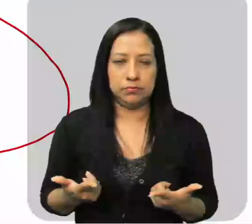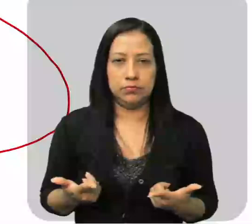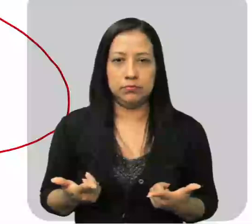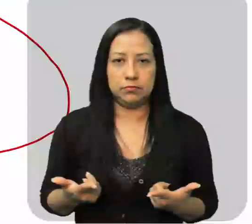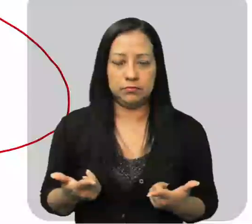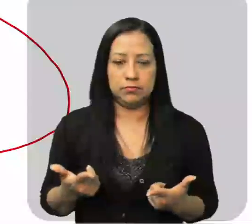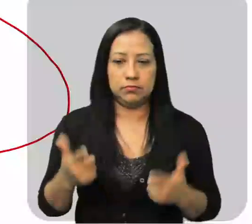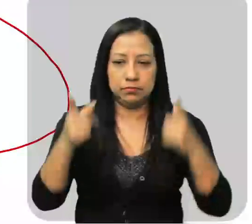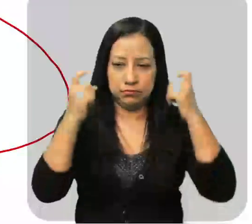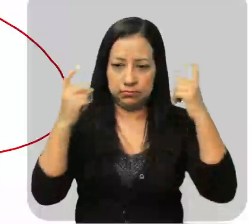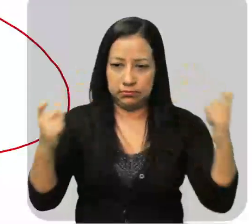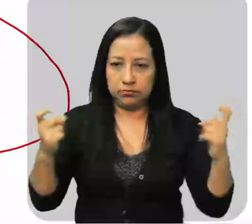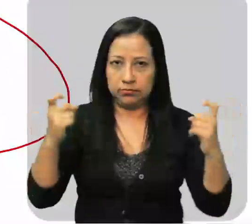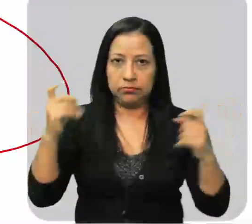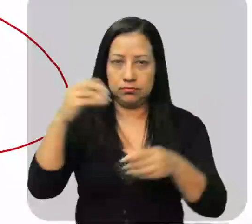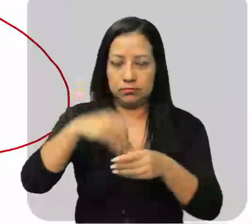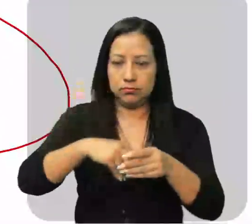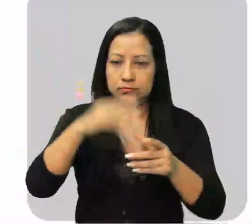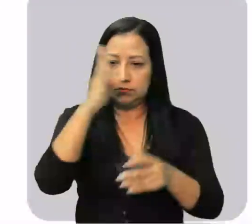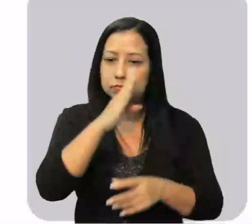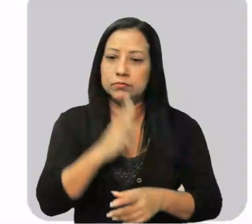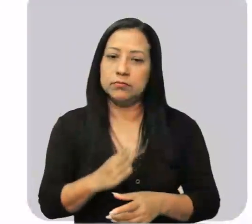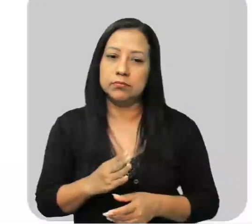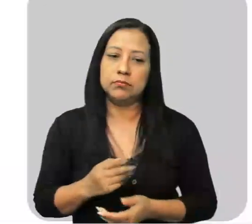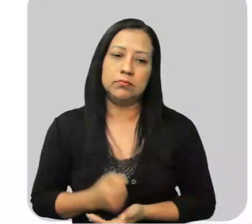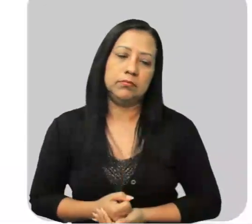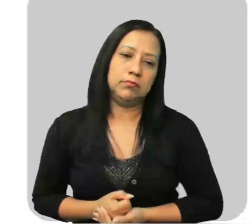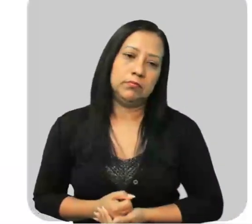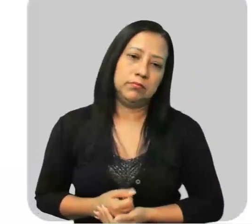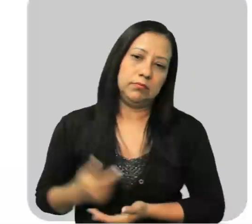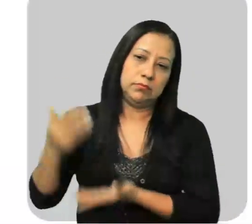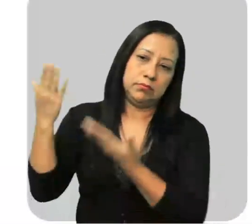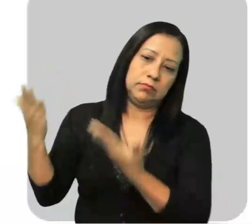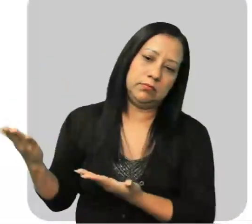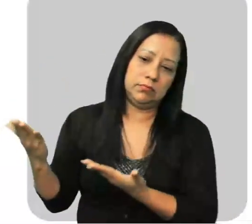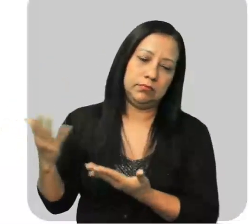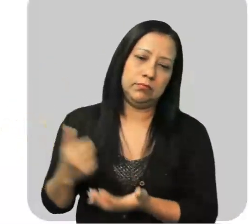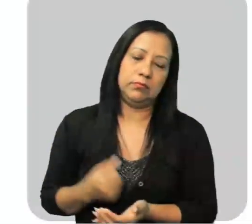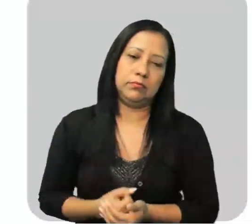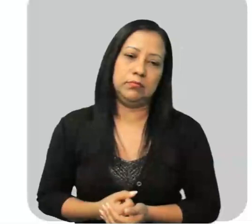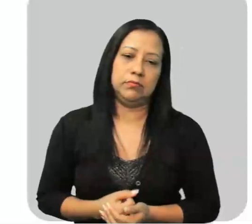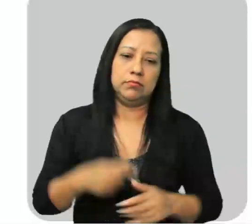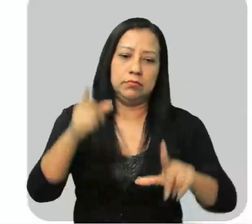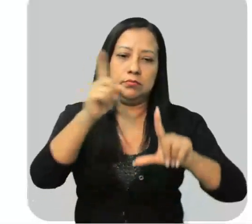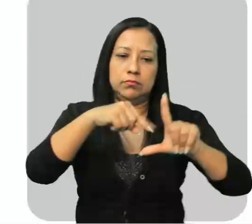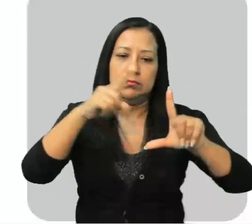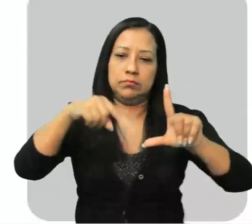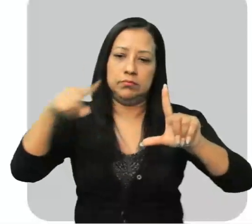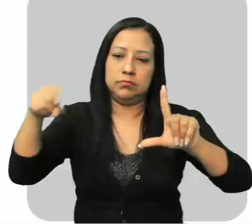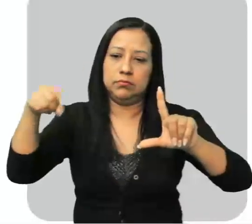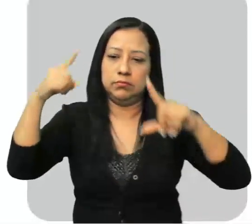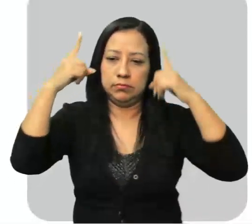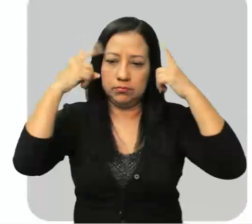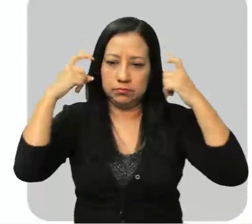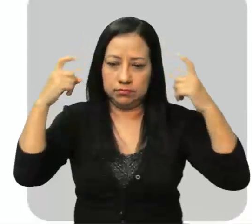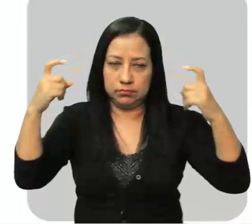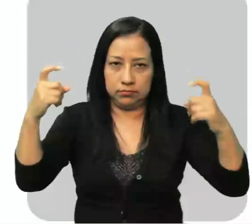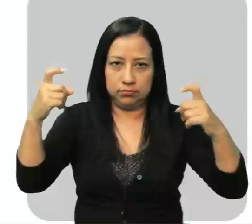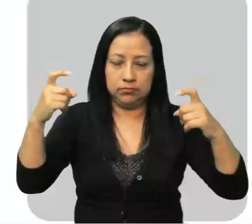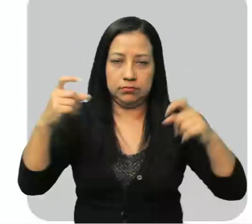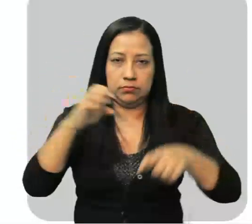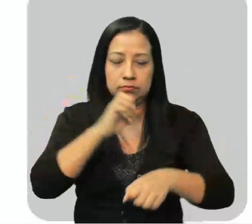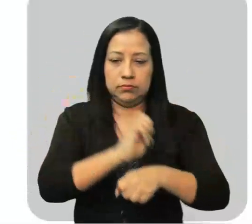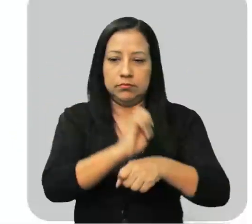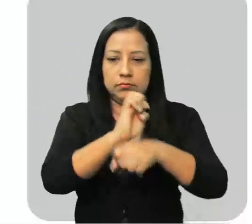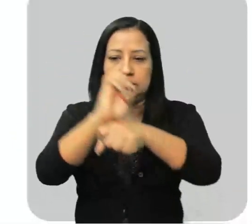singela, o problema da questão do mapa da violência em nosso país. Beleza?